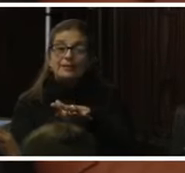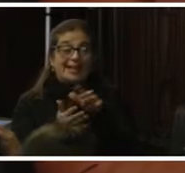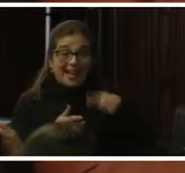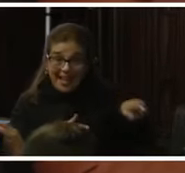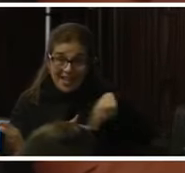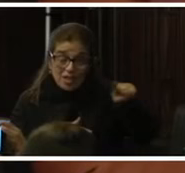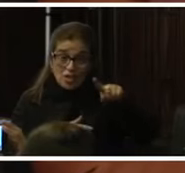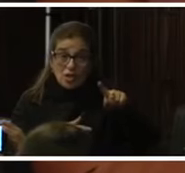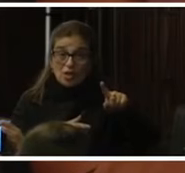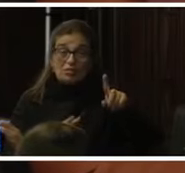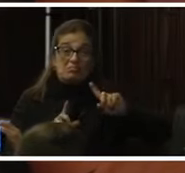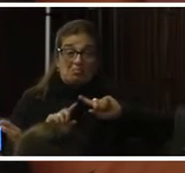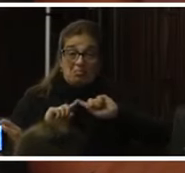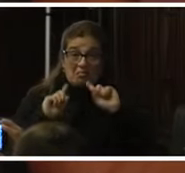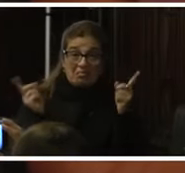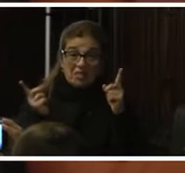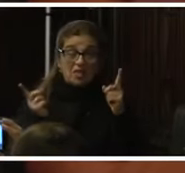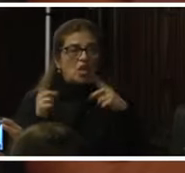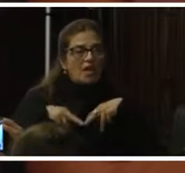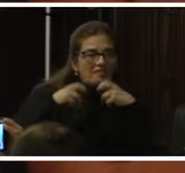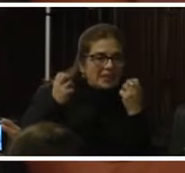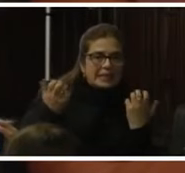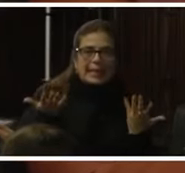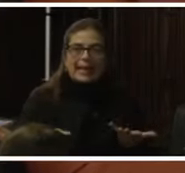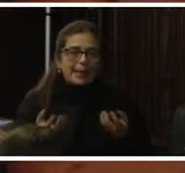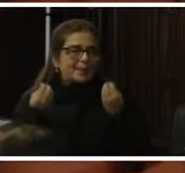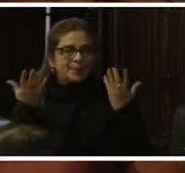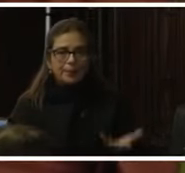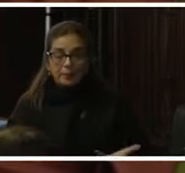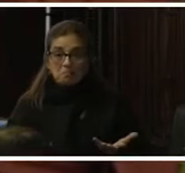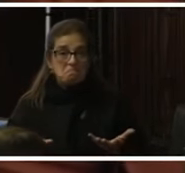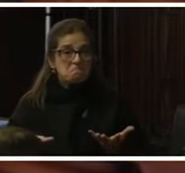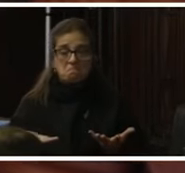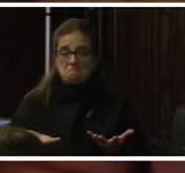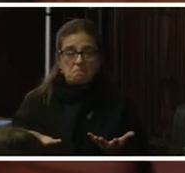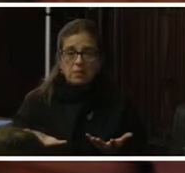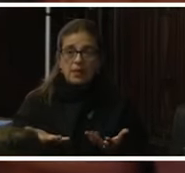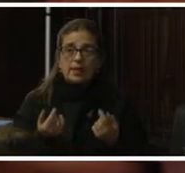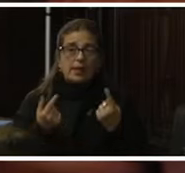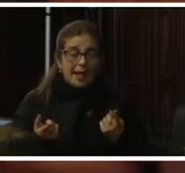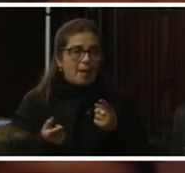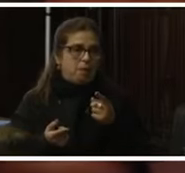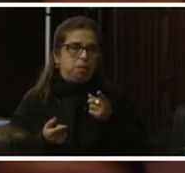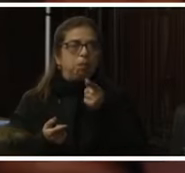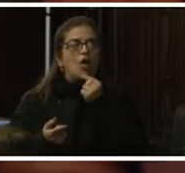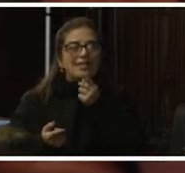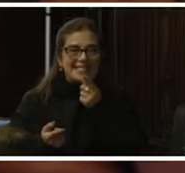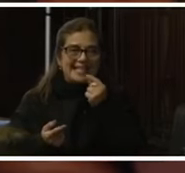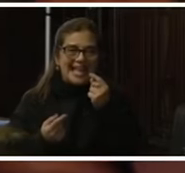não não foram investigados a polícia federal